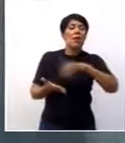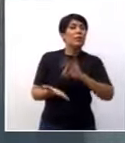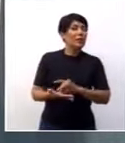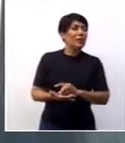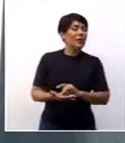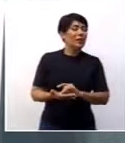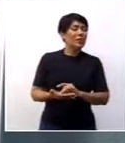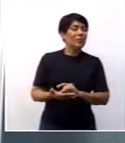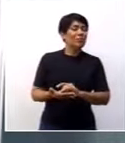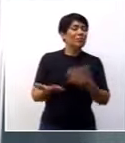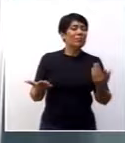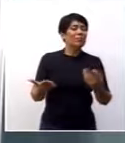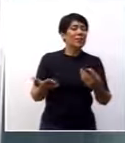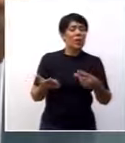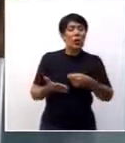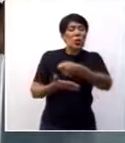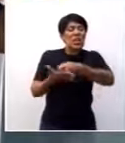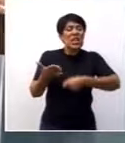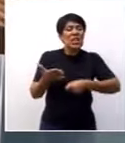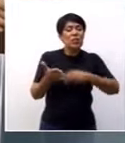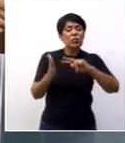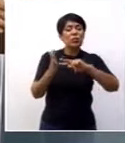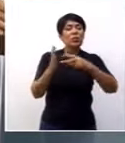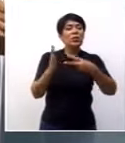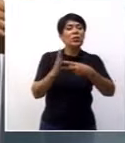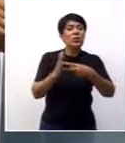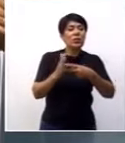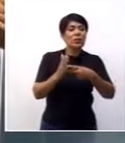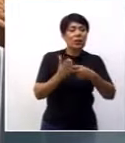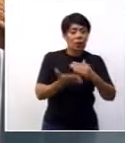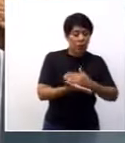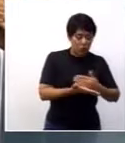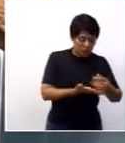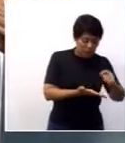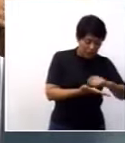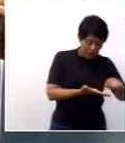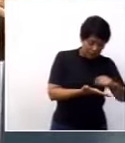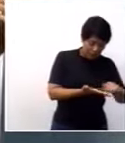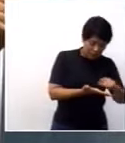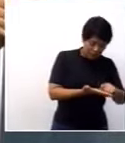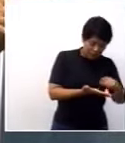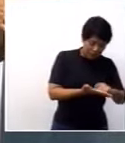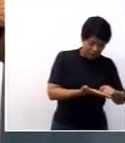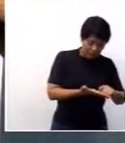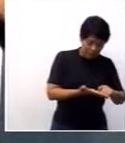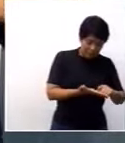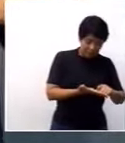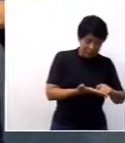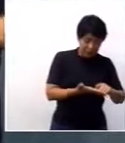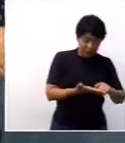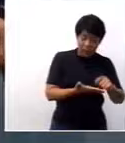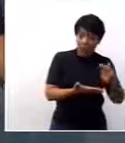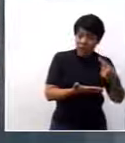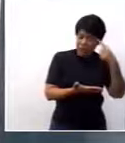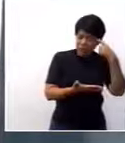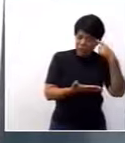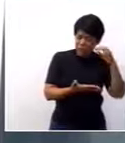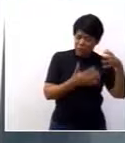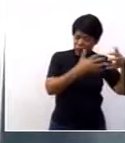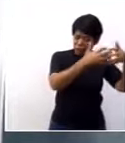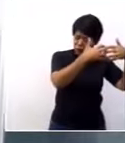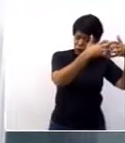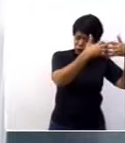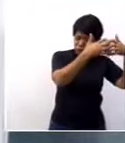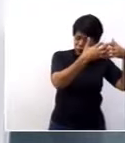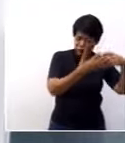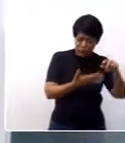Que sentido esse texto tem da saída do seu autor, daquilo que ele escreveu, aquilo que ele objetivou, para o